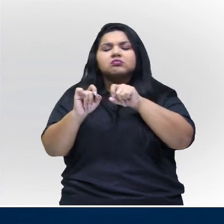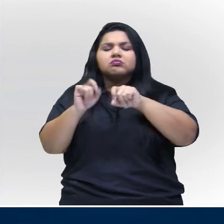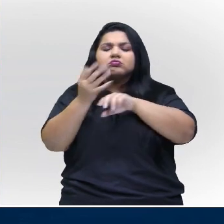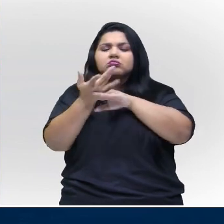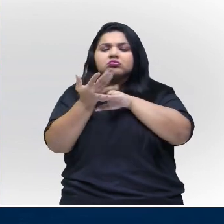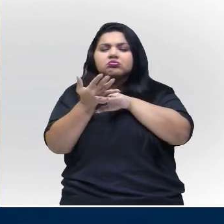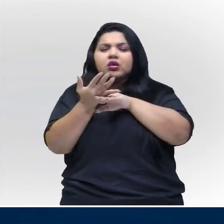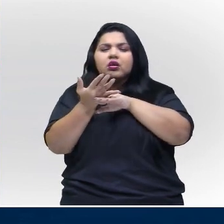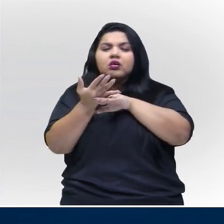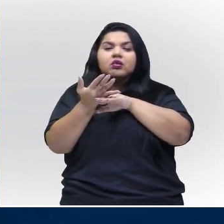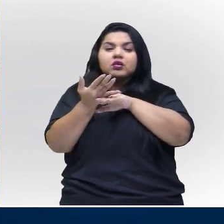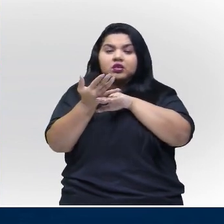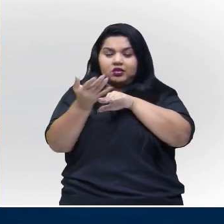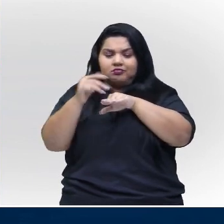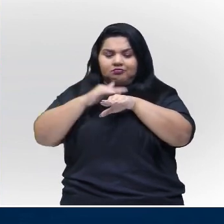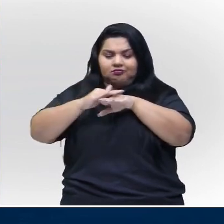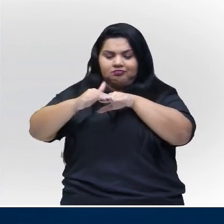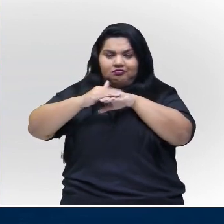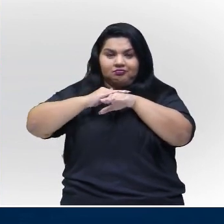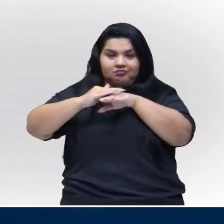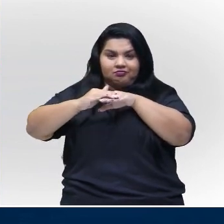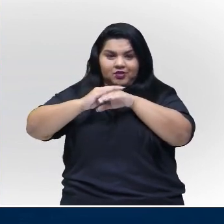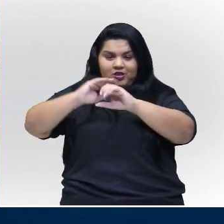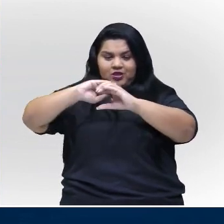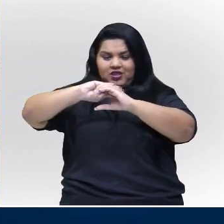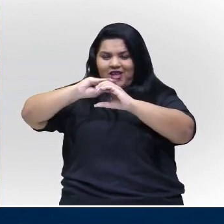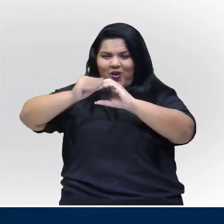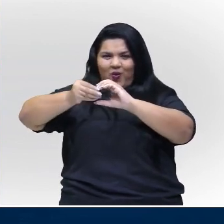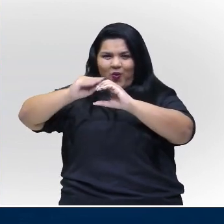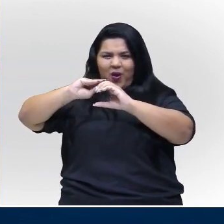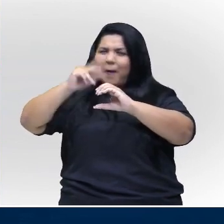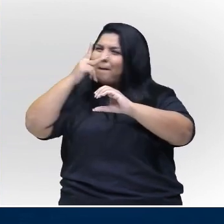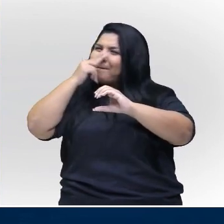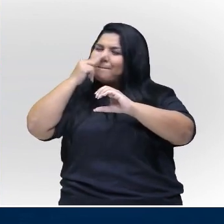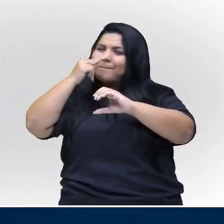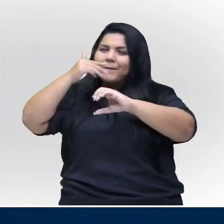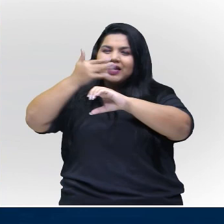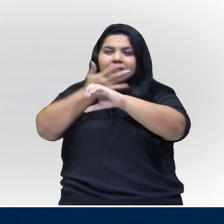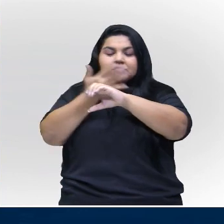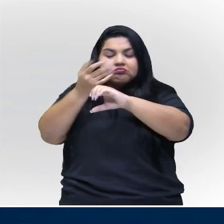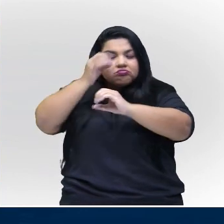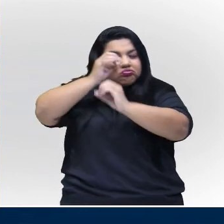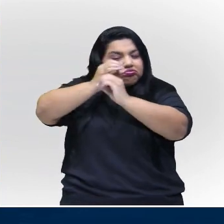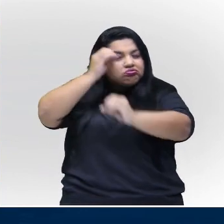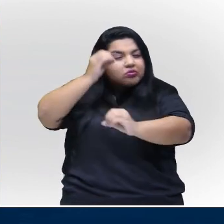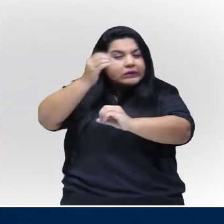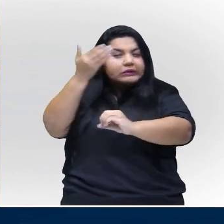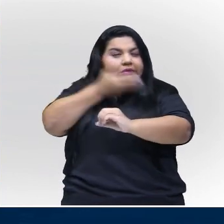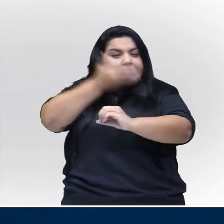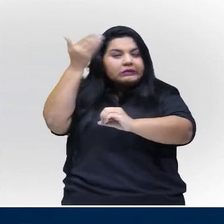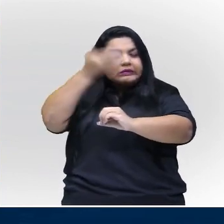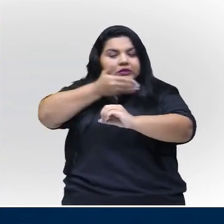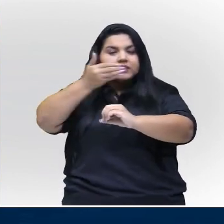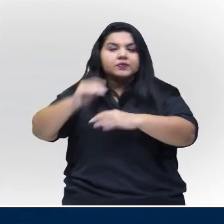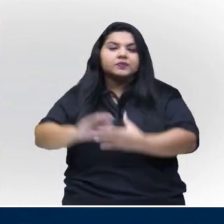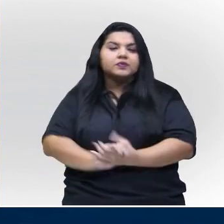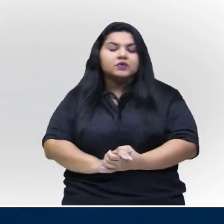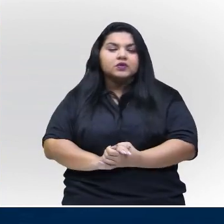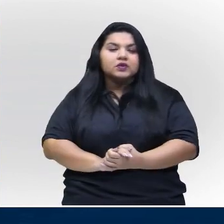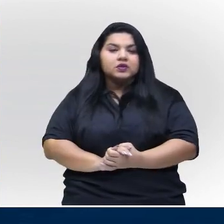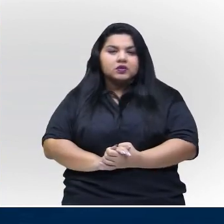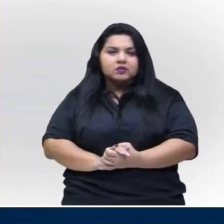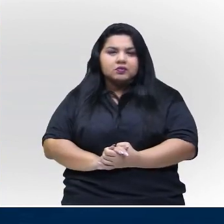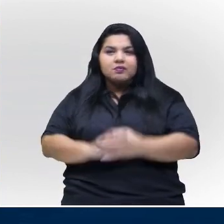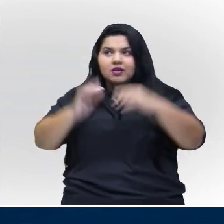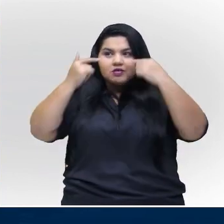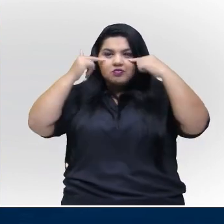se projetam da superfície celular, como se fossem pelos microscópicos. Né? Aí nós temos os cílios e